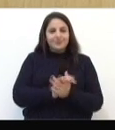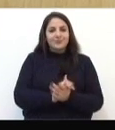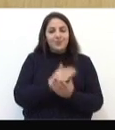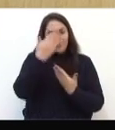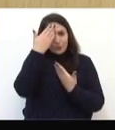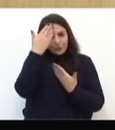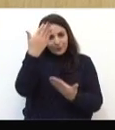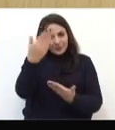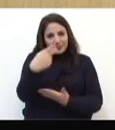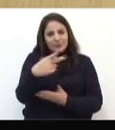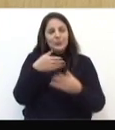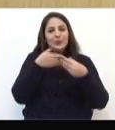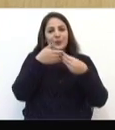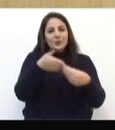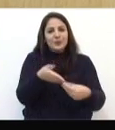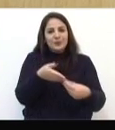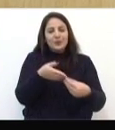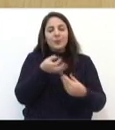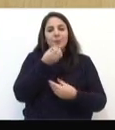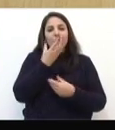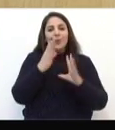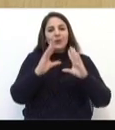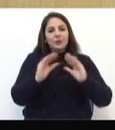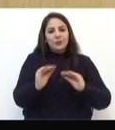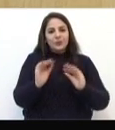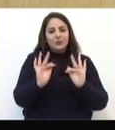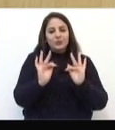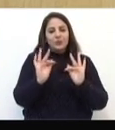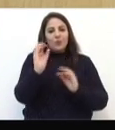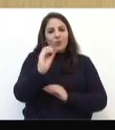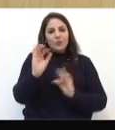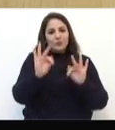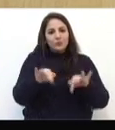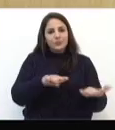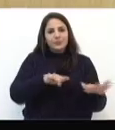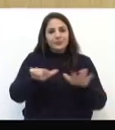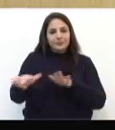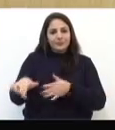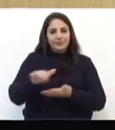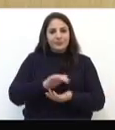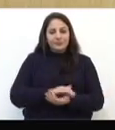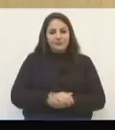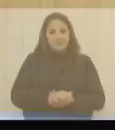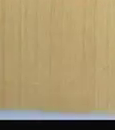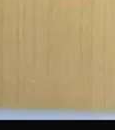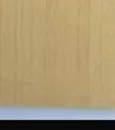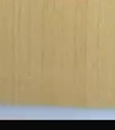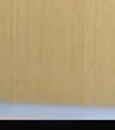fim. Obrigada pela sua companhia, uma boa noite e um ótimo fim de semana.